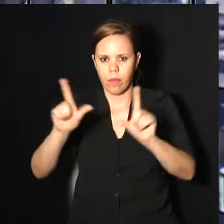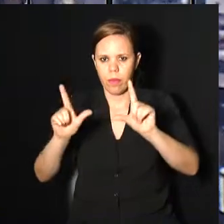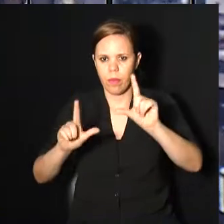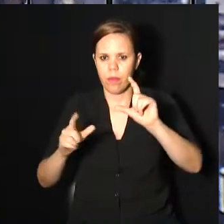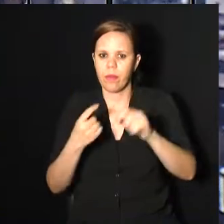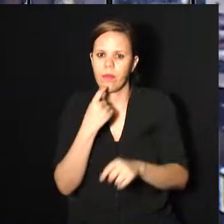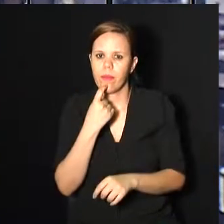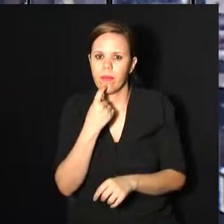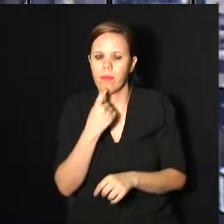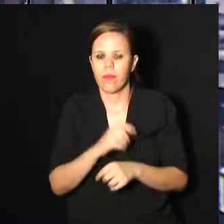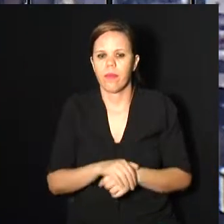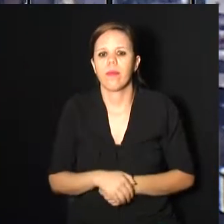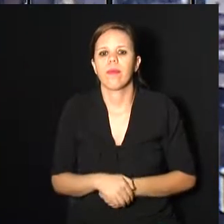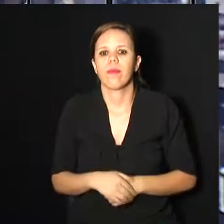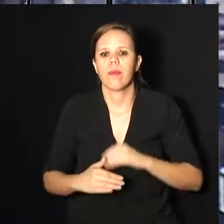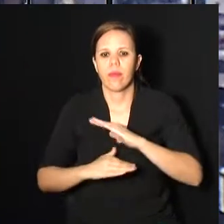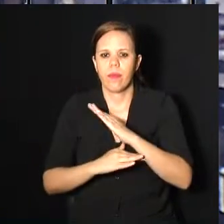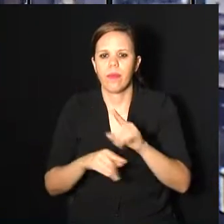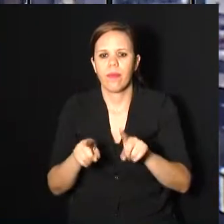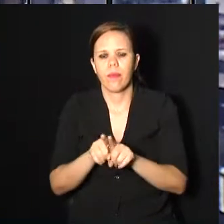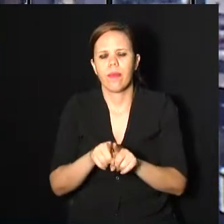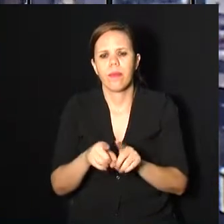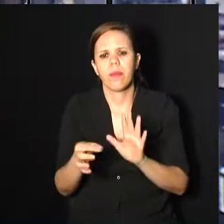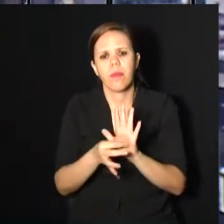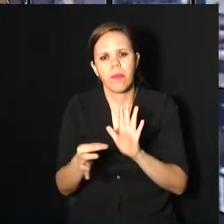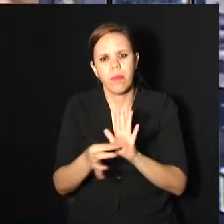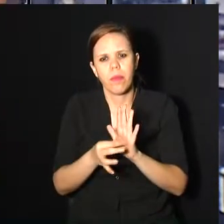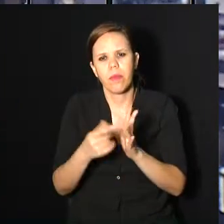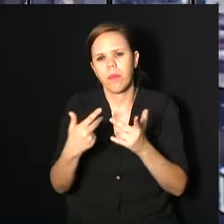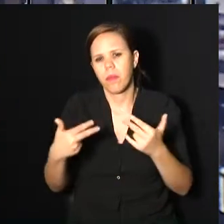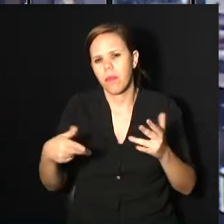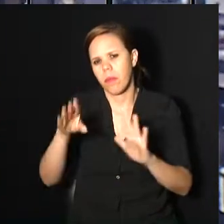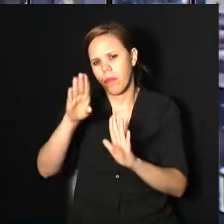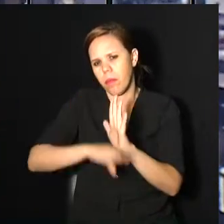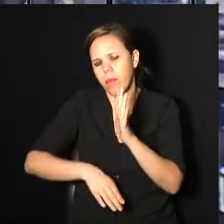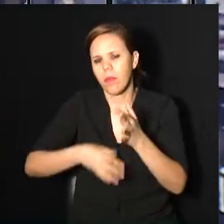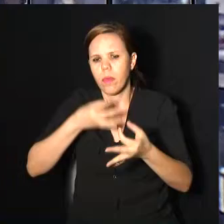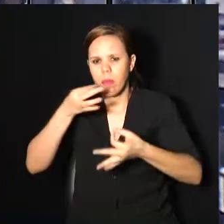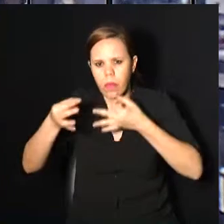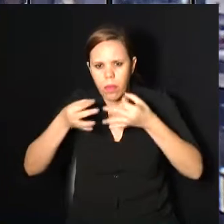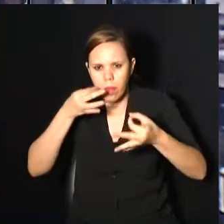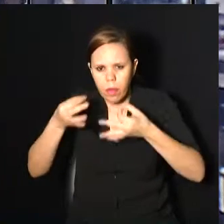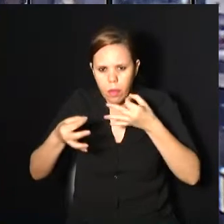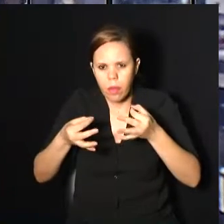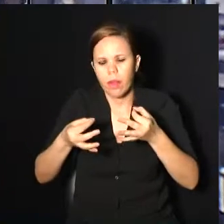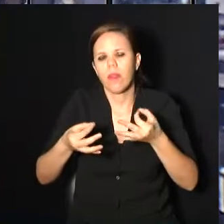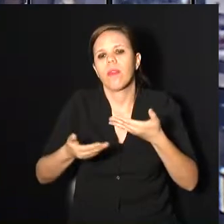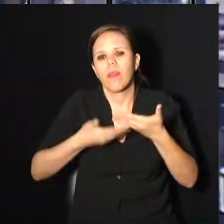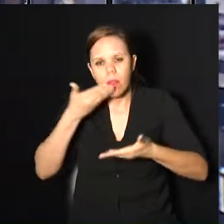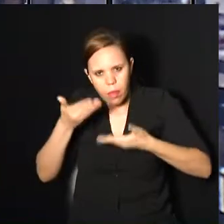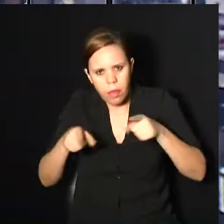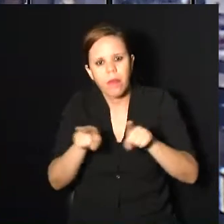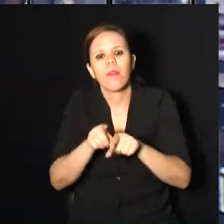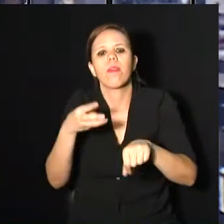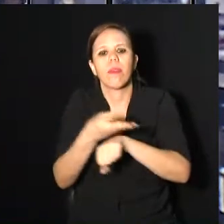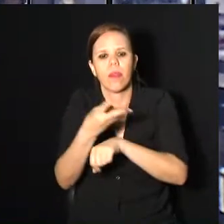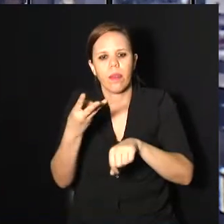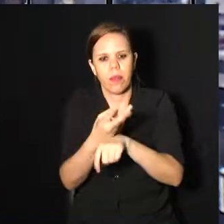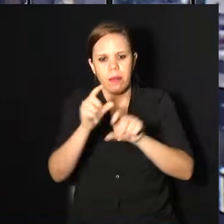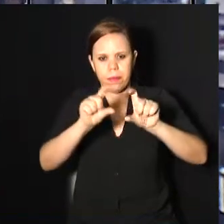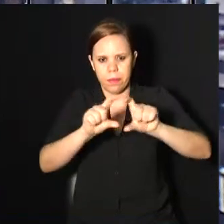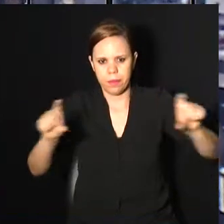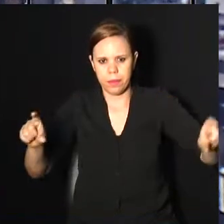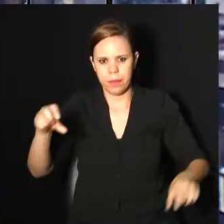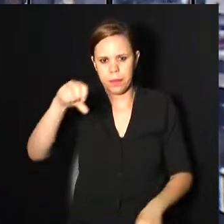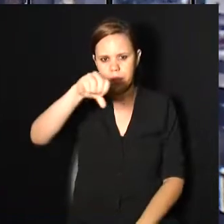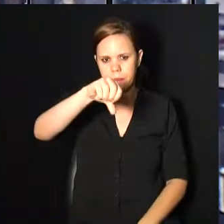Câmara Campinas. Tem alguma sugestão de pauta? Algum elogio? Alguma crítica? Mande no nosso WhatsApp. Olha o número aí,